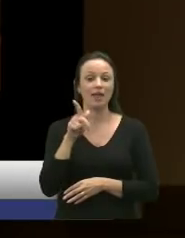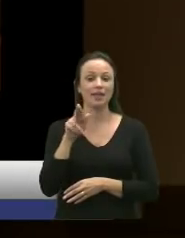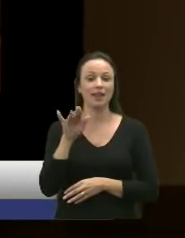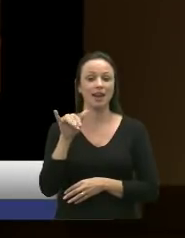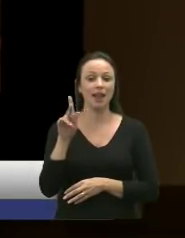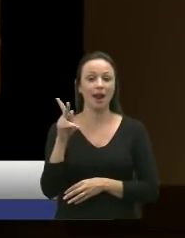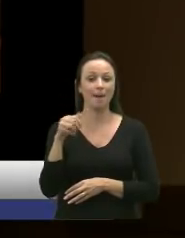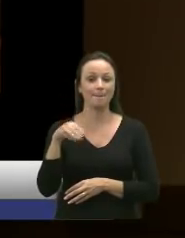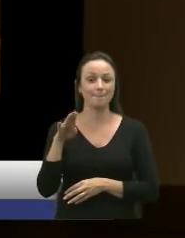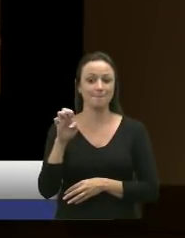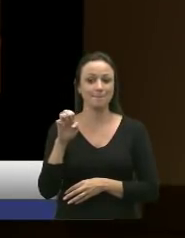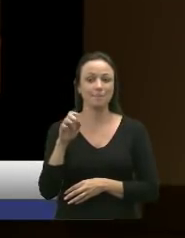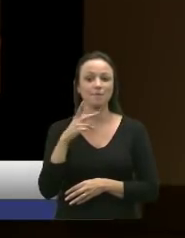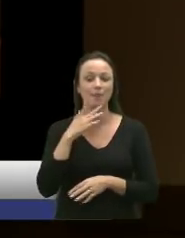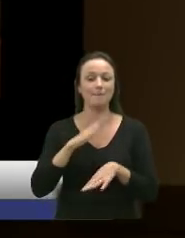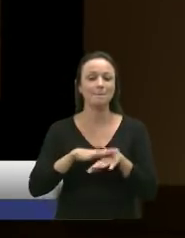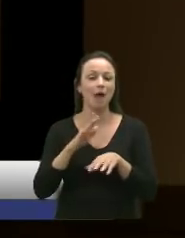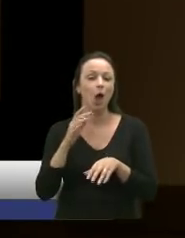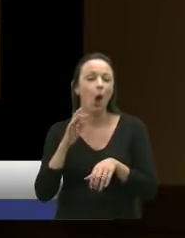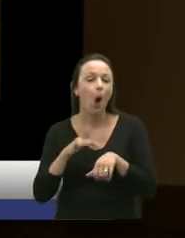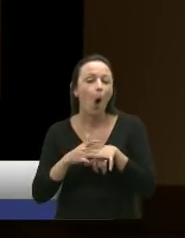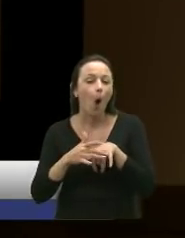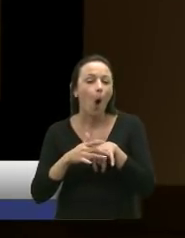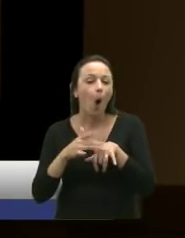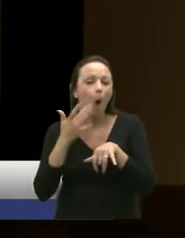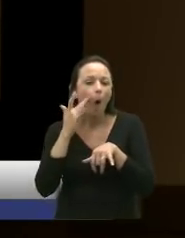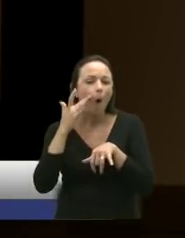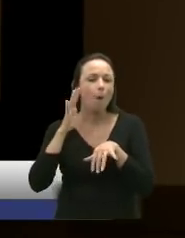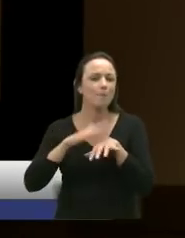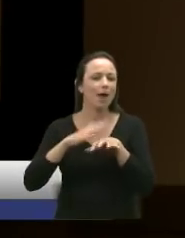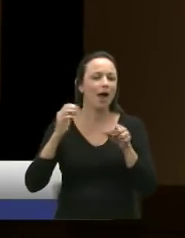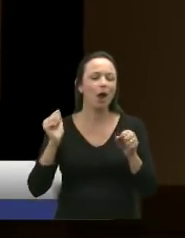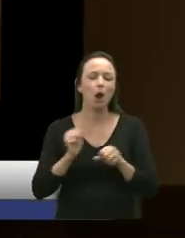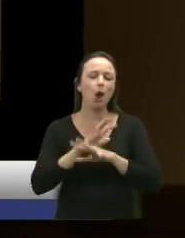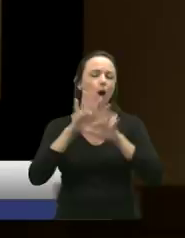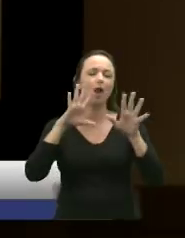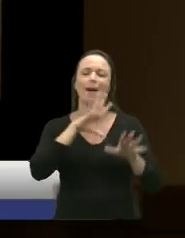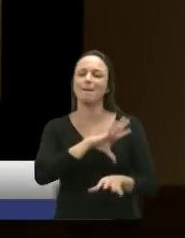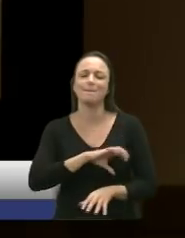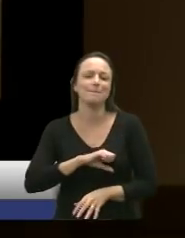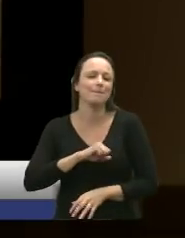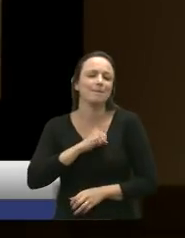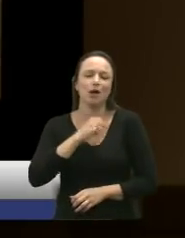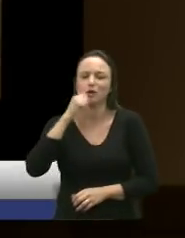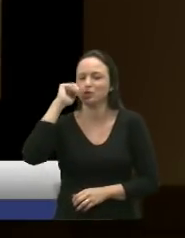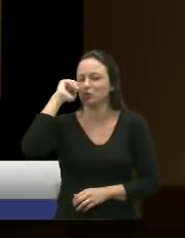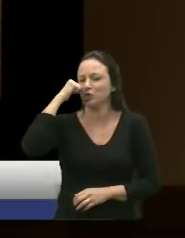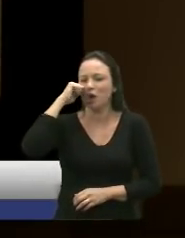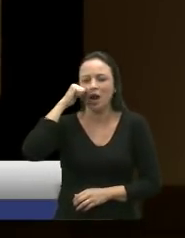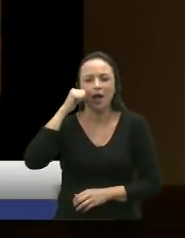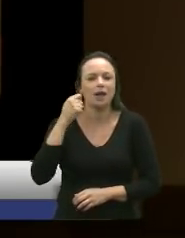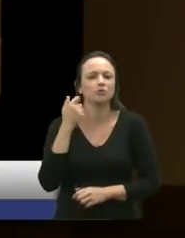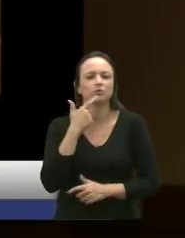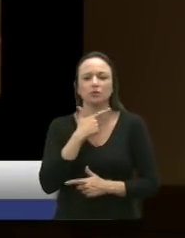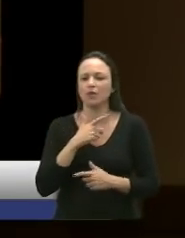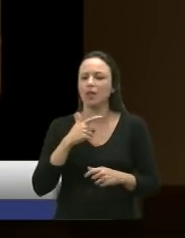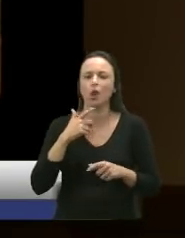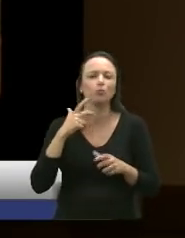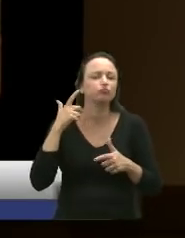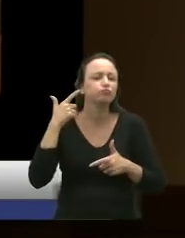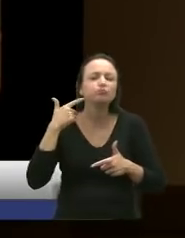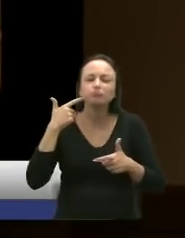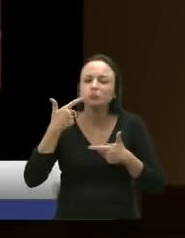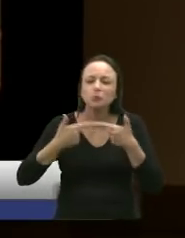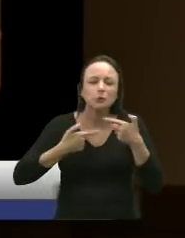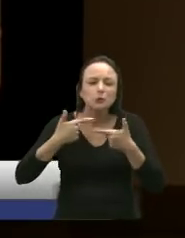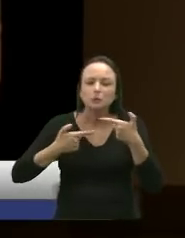vale mais do que o ouro maciço, vale a glória de amar, sorrir, chorar, lutar, vencer, morrer.